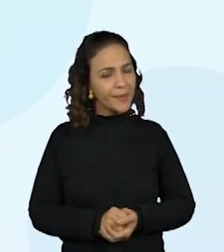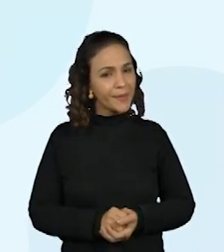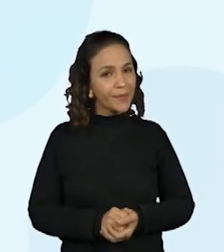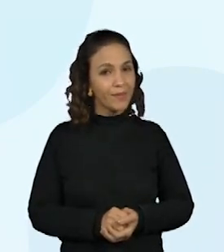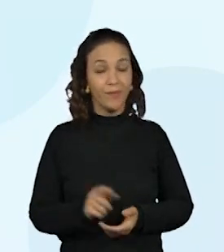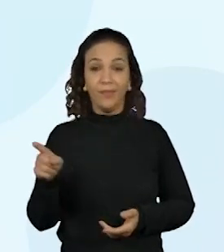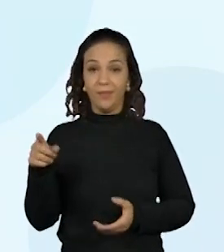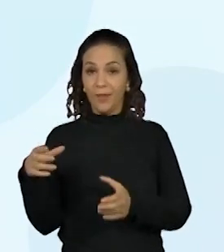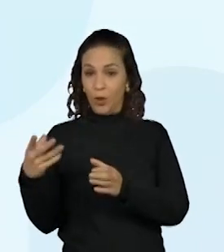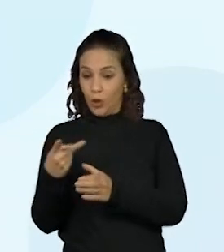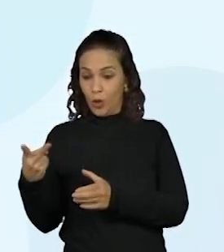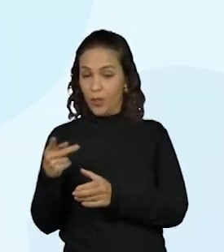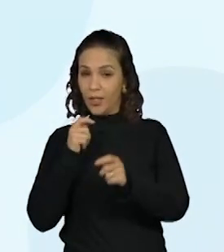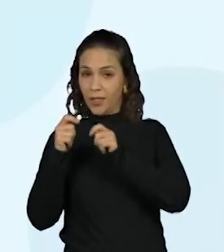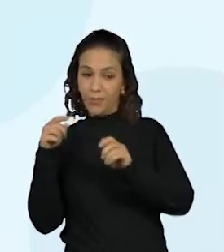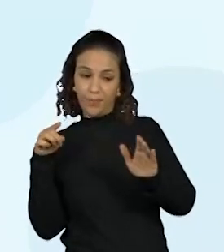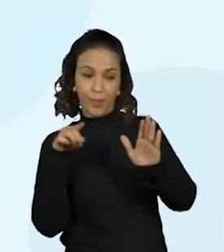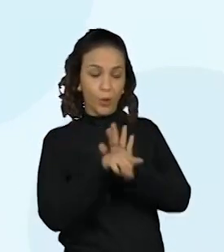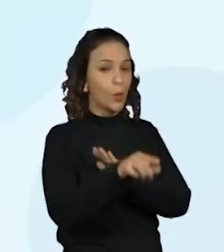para Gasal.